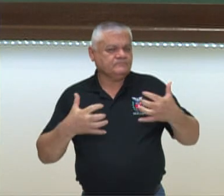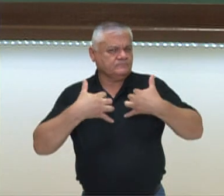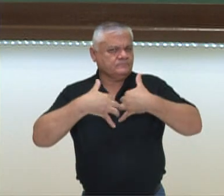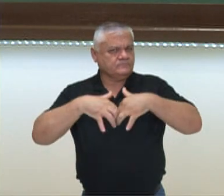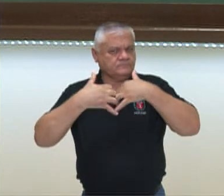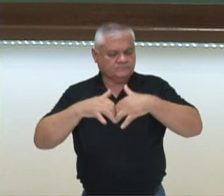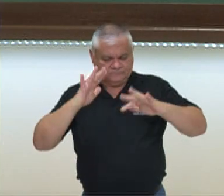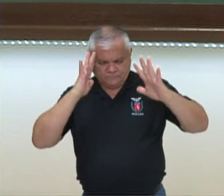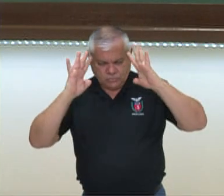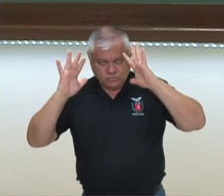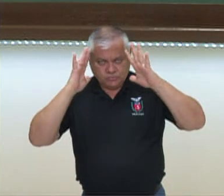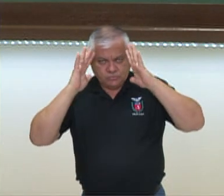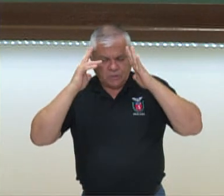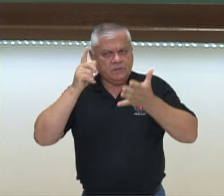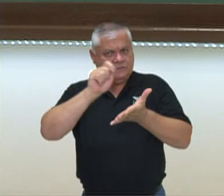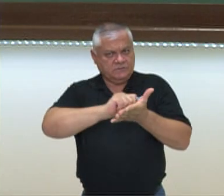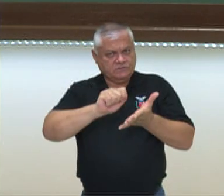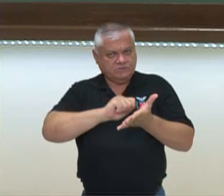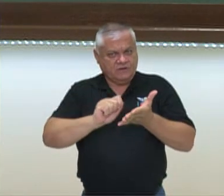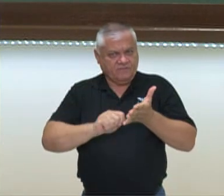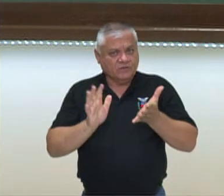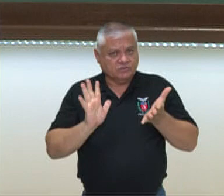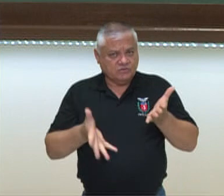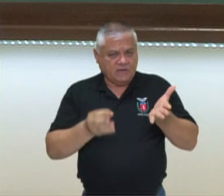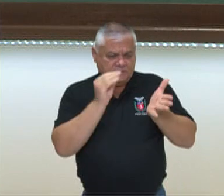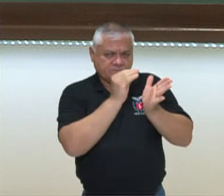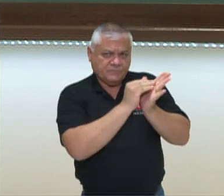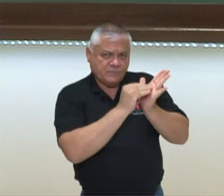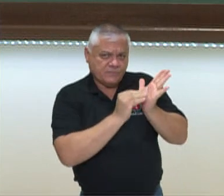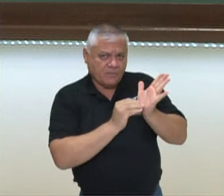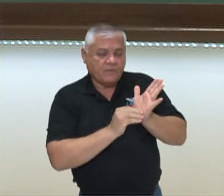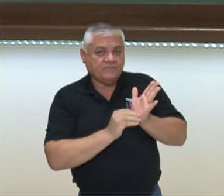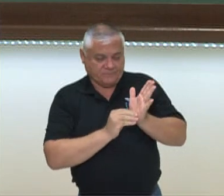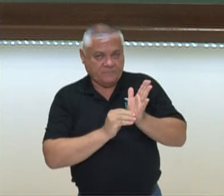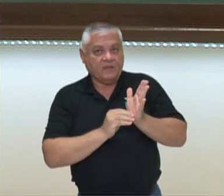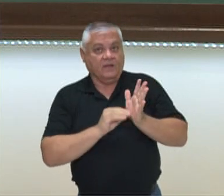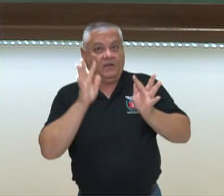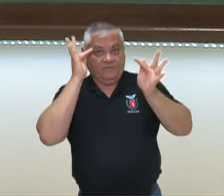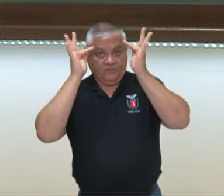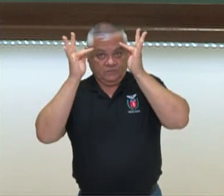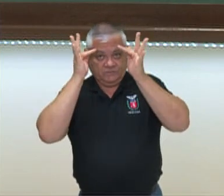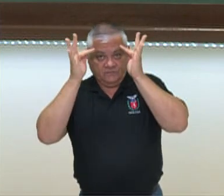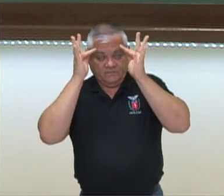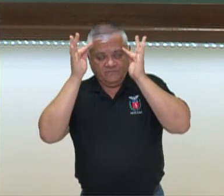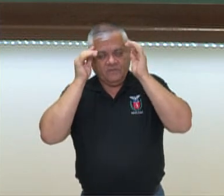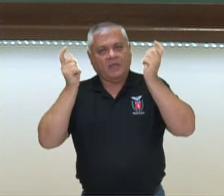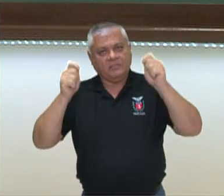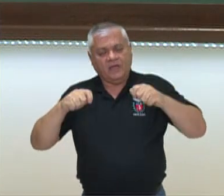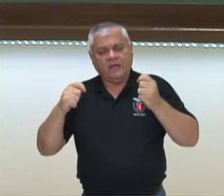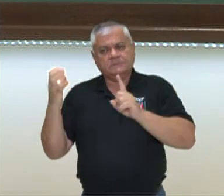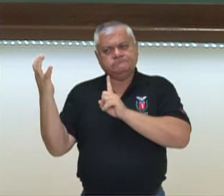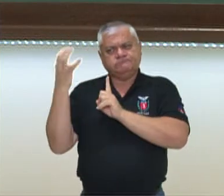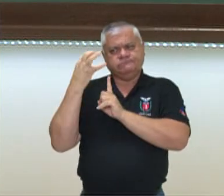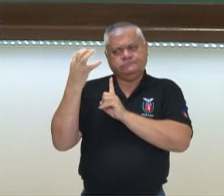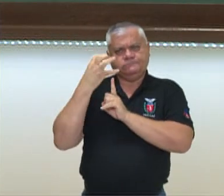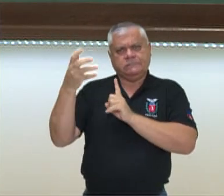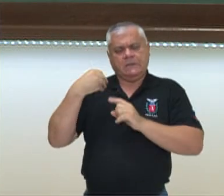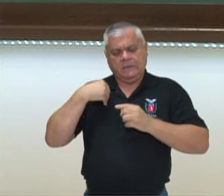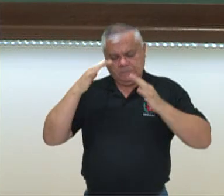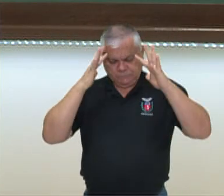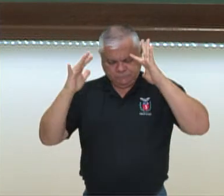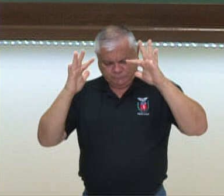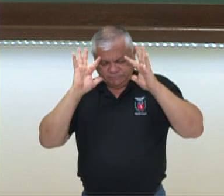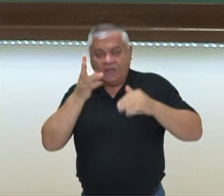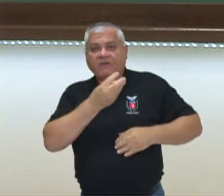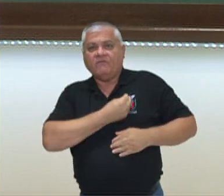pensaram sobre isso, anotaram aí no caderno? Olha como a filosofia nos possibilita pensar sobre as nossas próprias